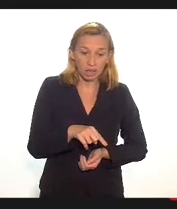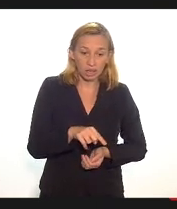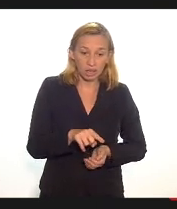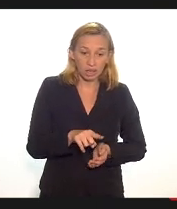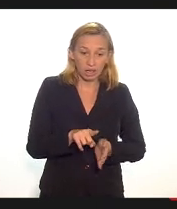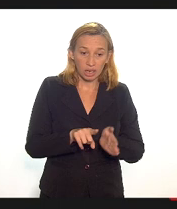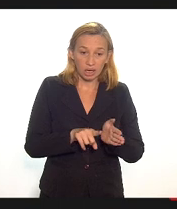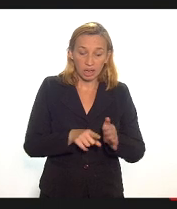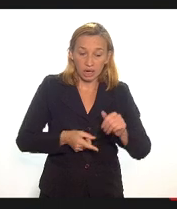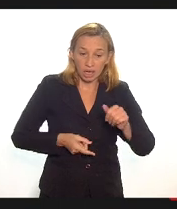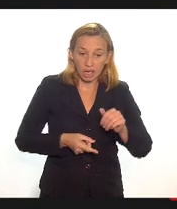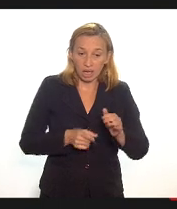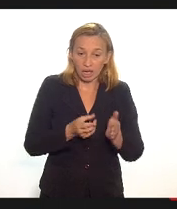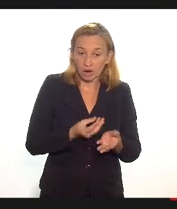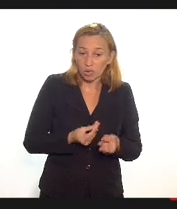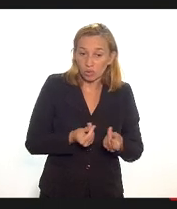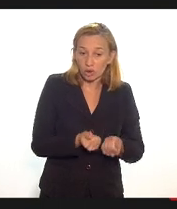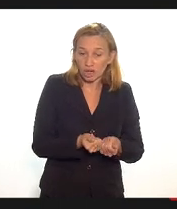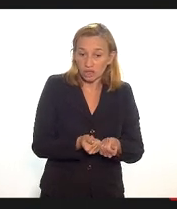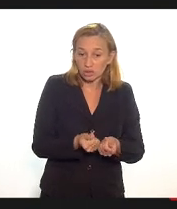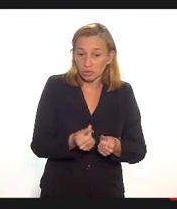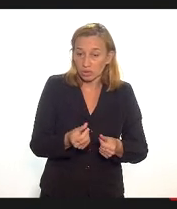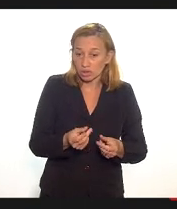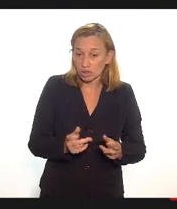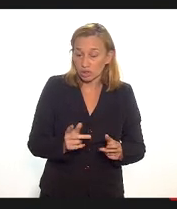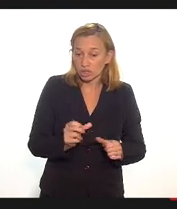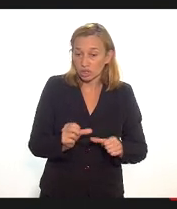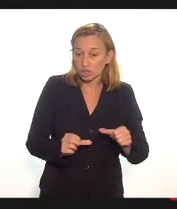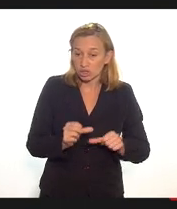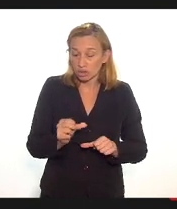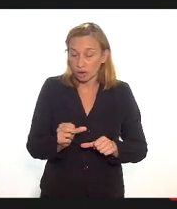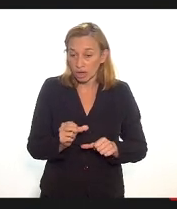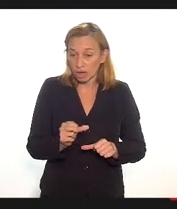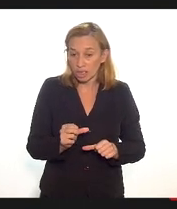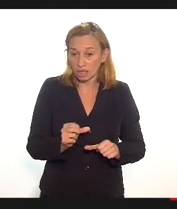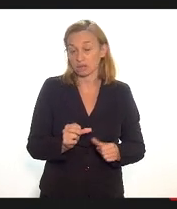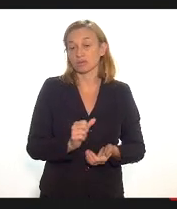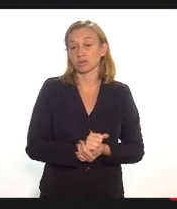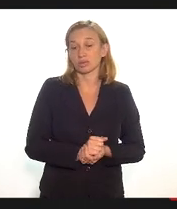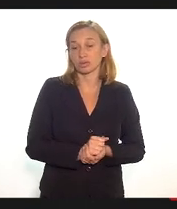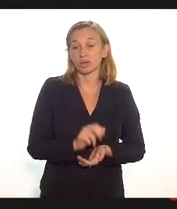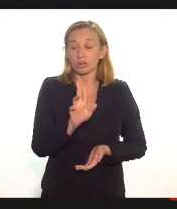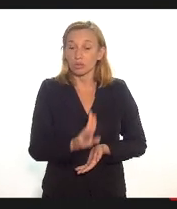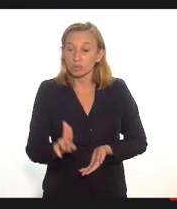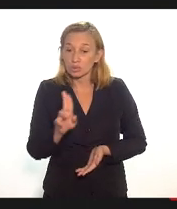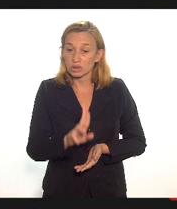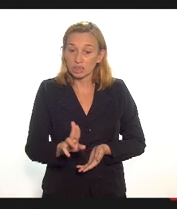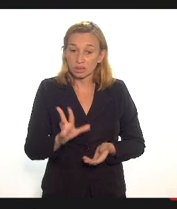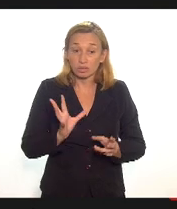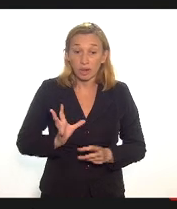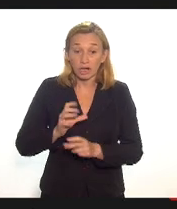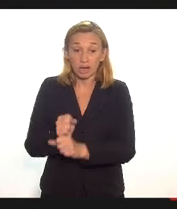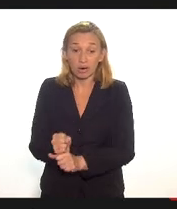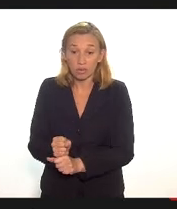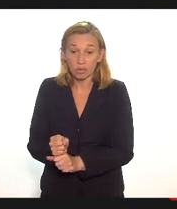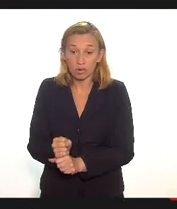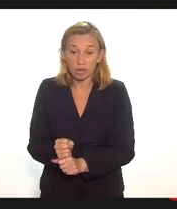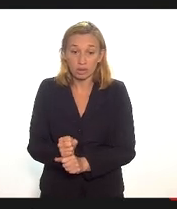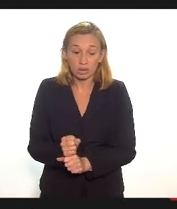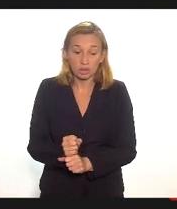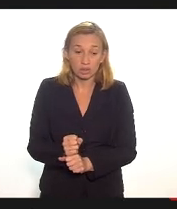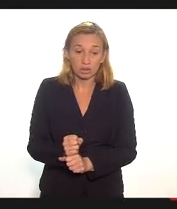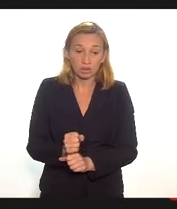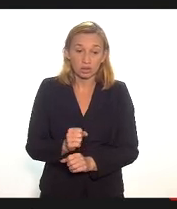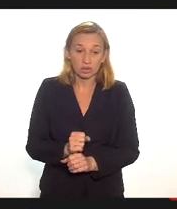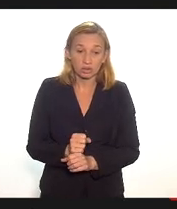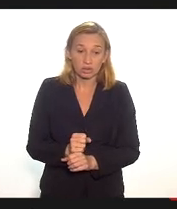revisitada e entrou nas despesas que foram usadas para calcular o montante do